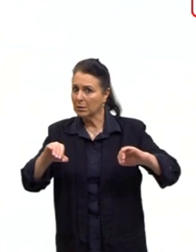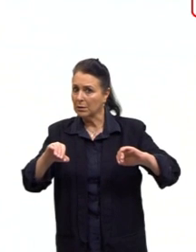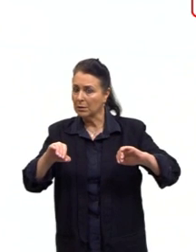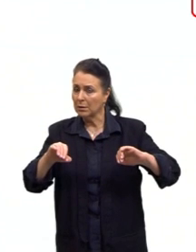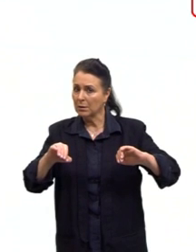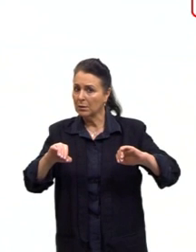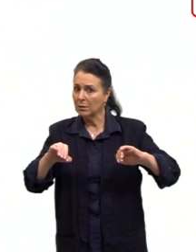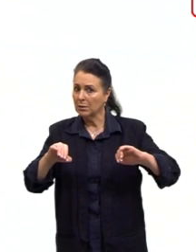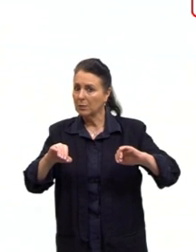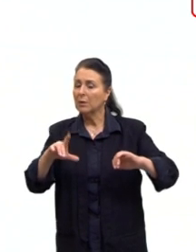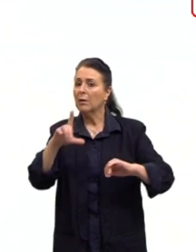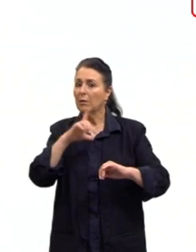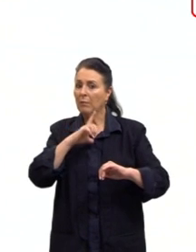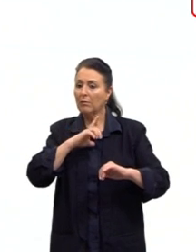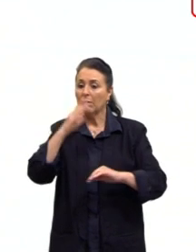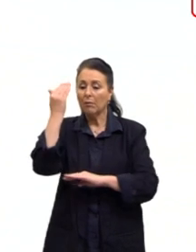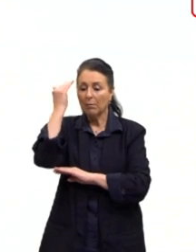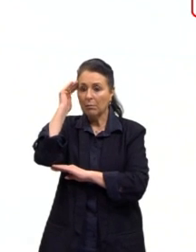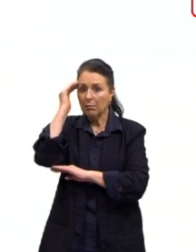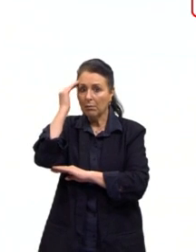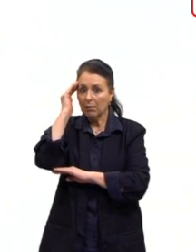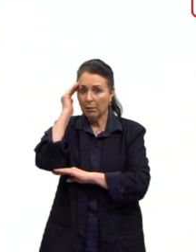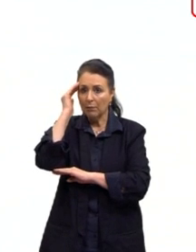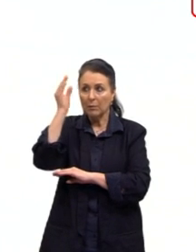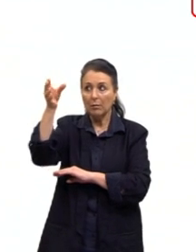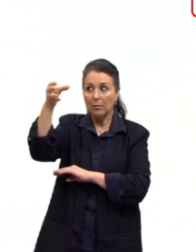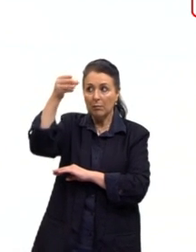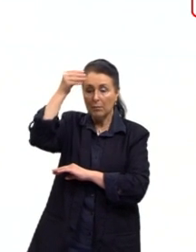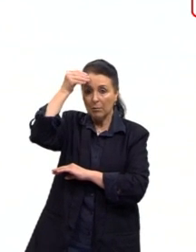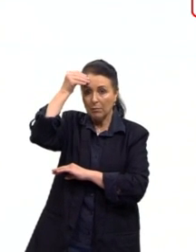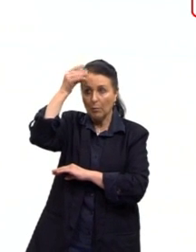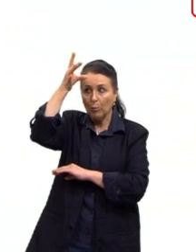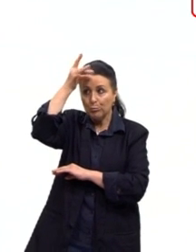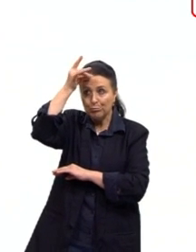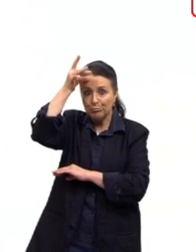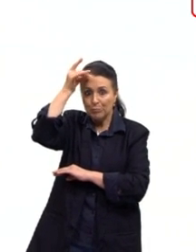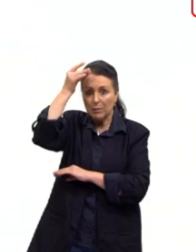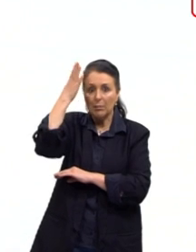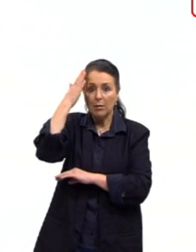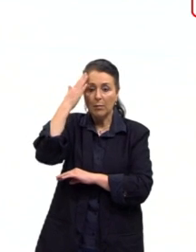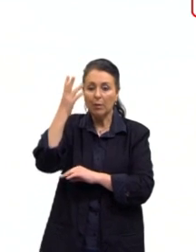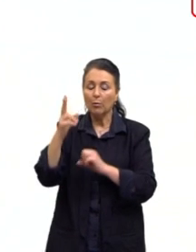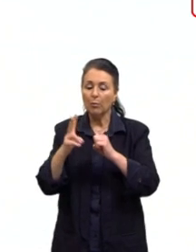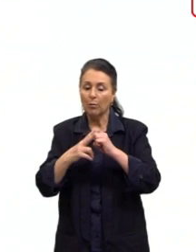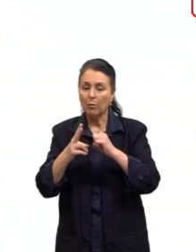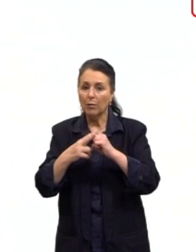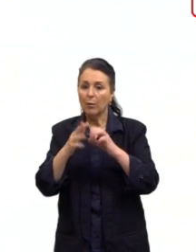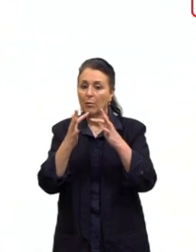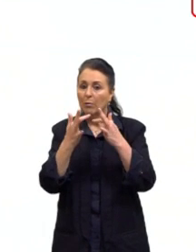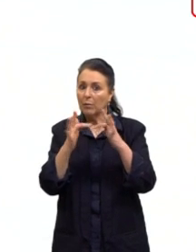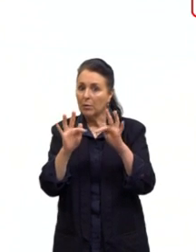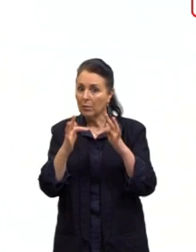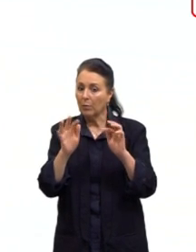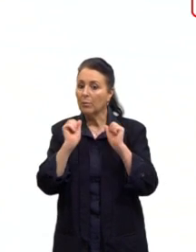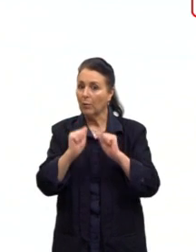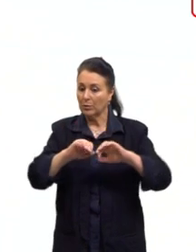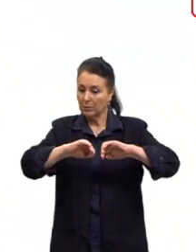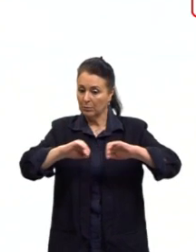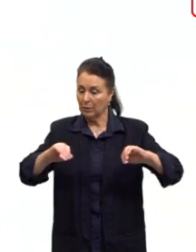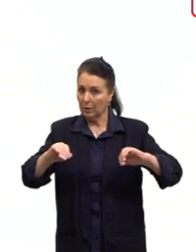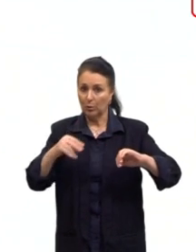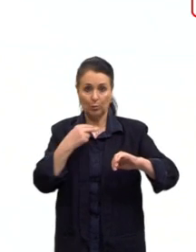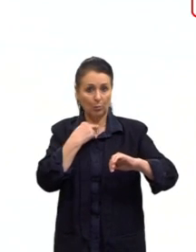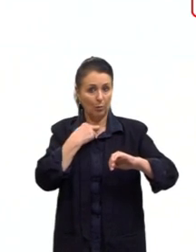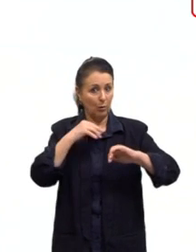vai ter que entender vai ter que memorizar vai ter que saber qual o verbo frasal eu posso ou eu não posso separar e